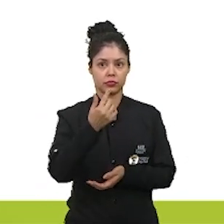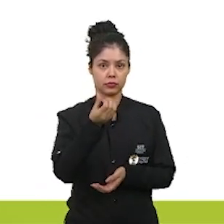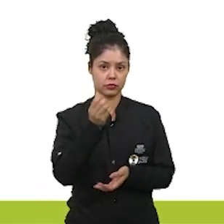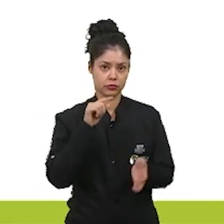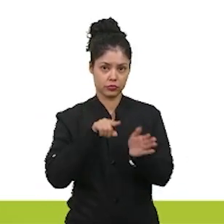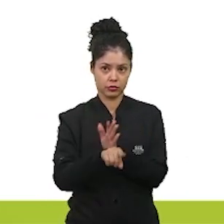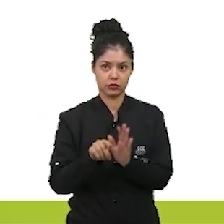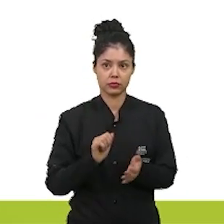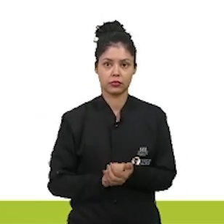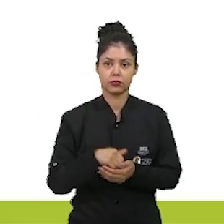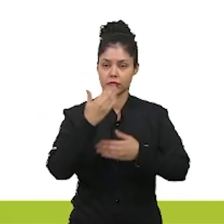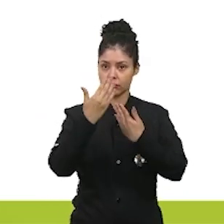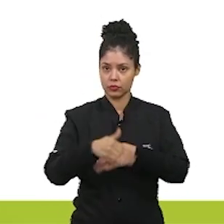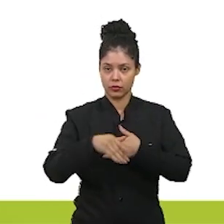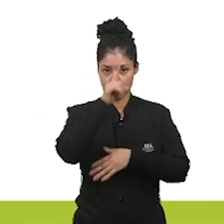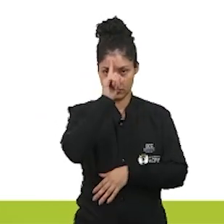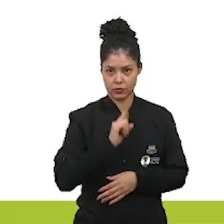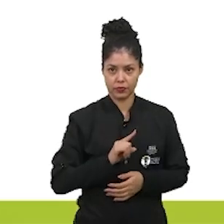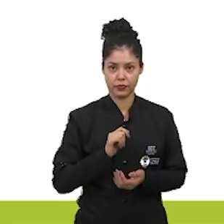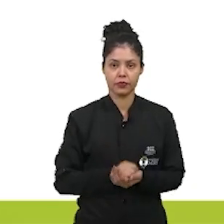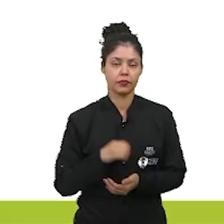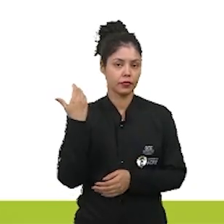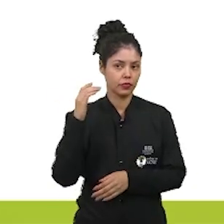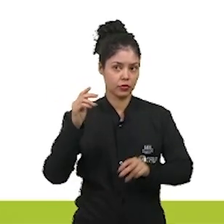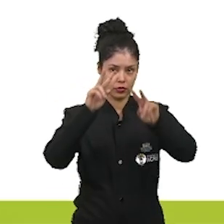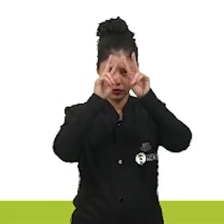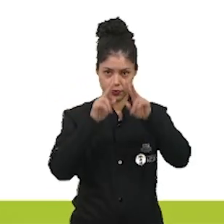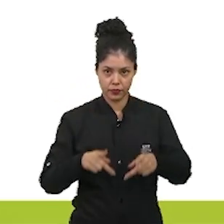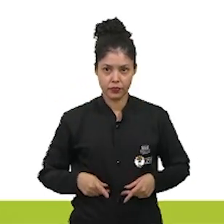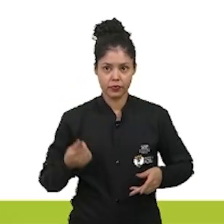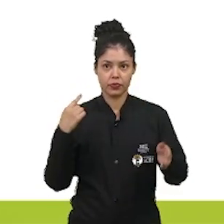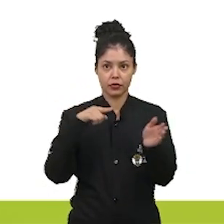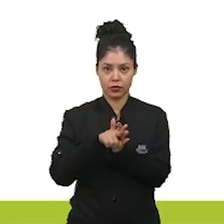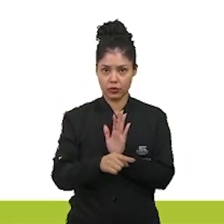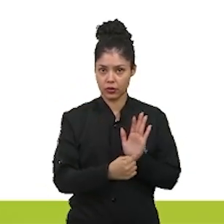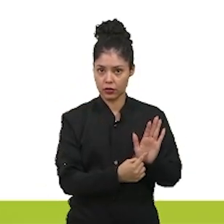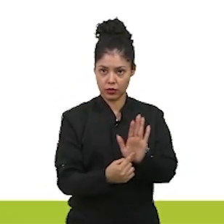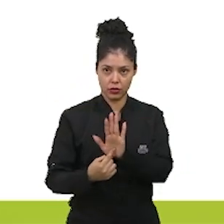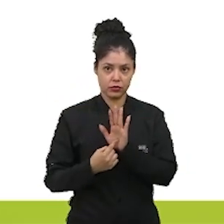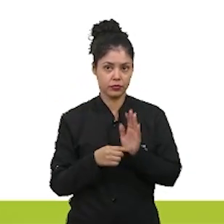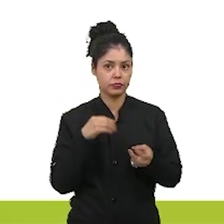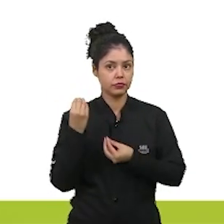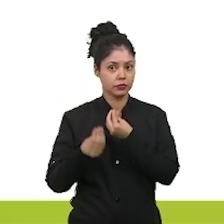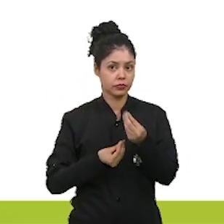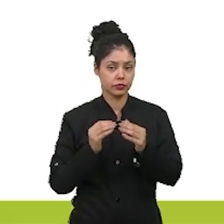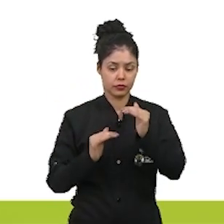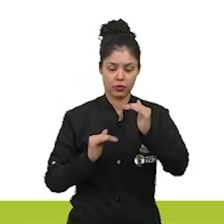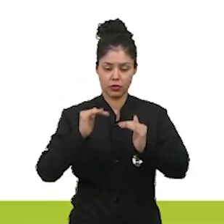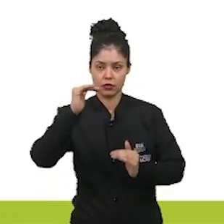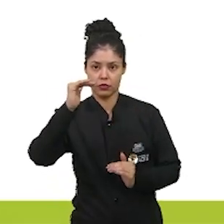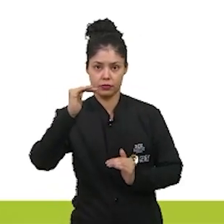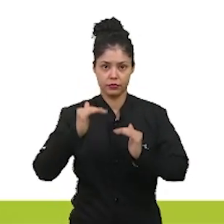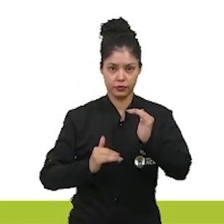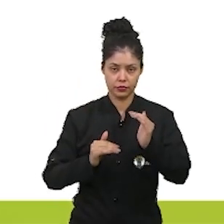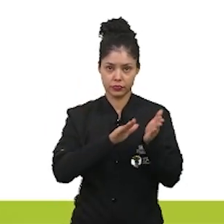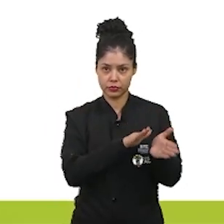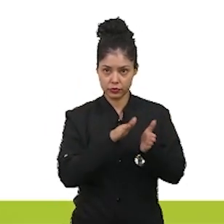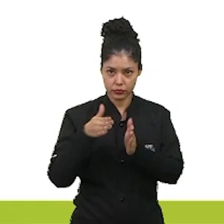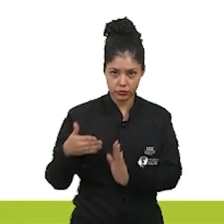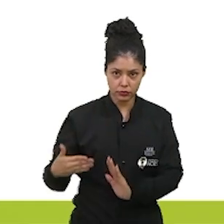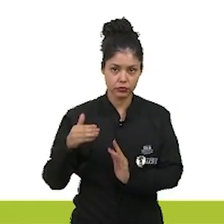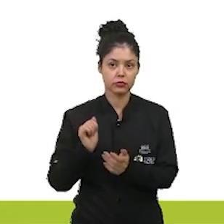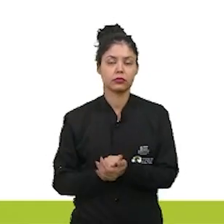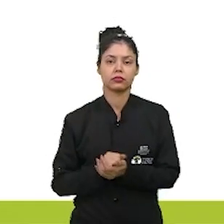76, da prova amarela de Ciências Humanas. E a questão vem mostrando aqui uma forma de relevo, uma parte aí